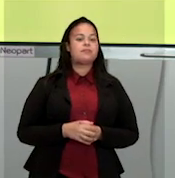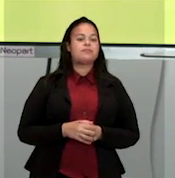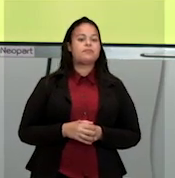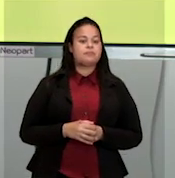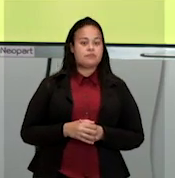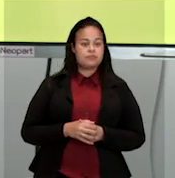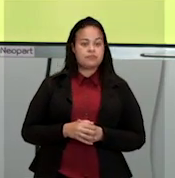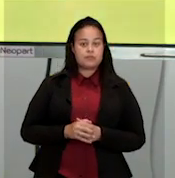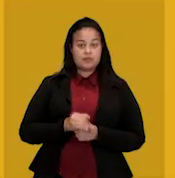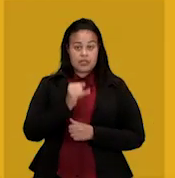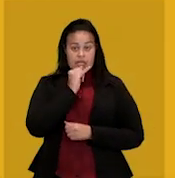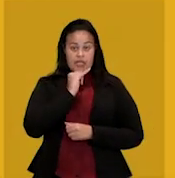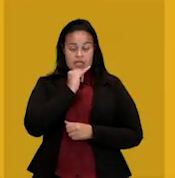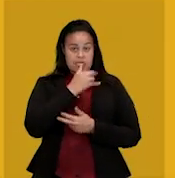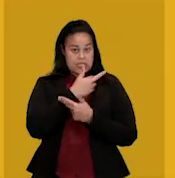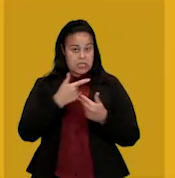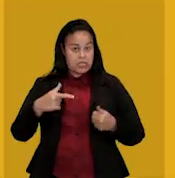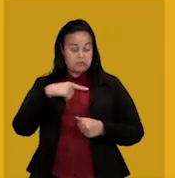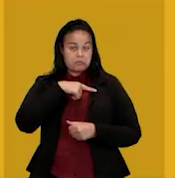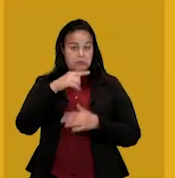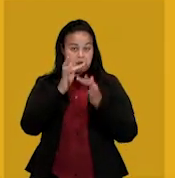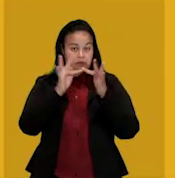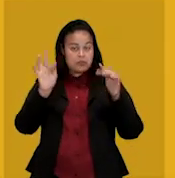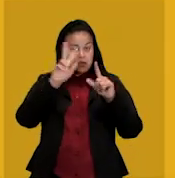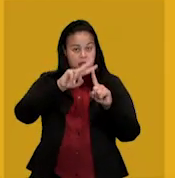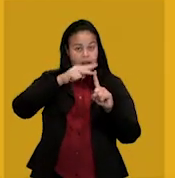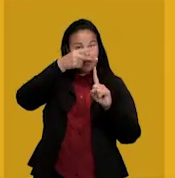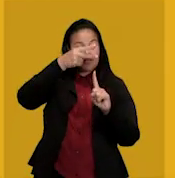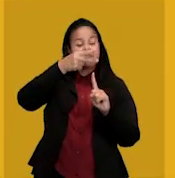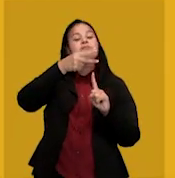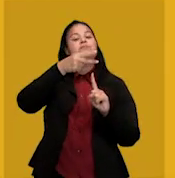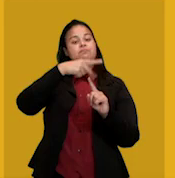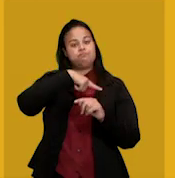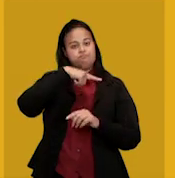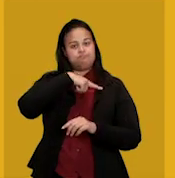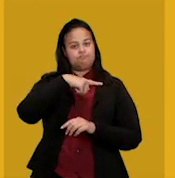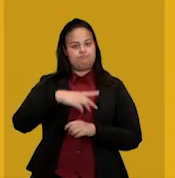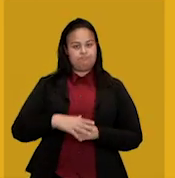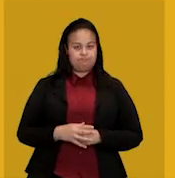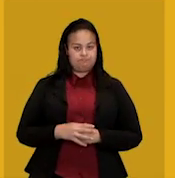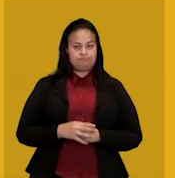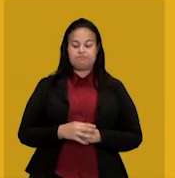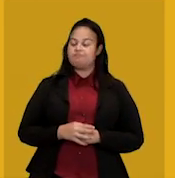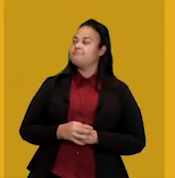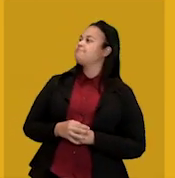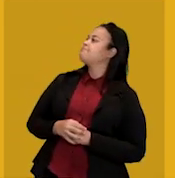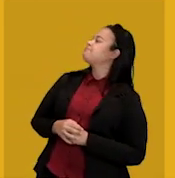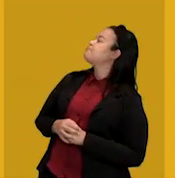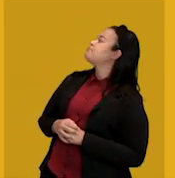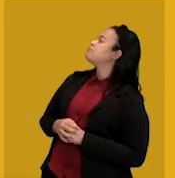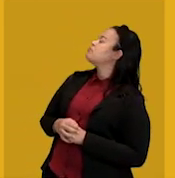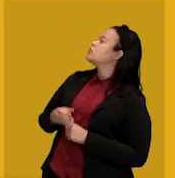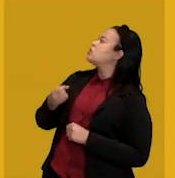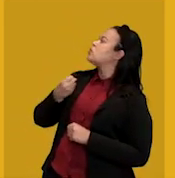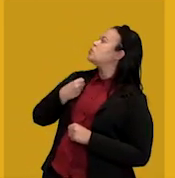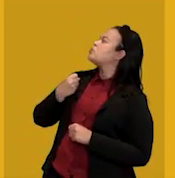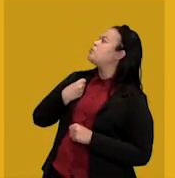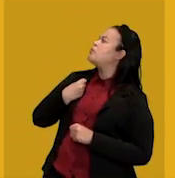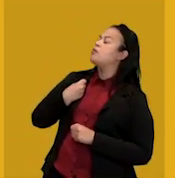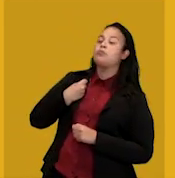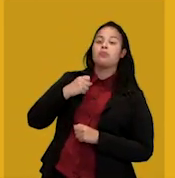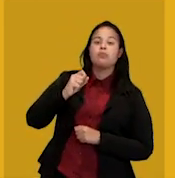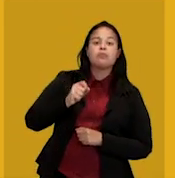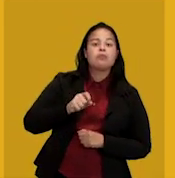Então, aqui alguns exemplos de funções exponenciais que nós temos. Então, eu tenho aqui um número inteiro elevado a